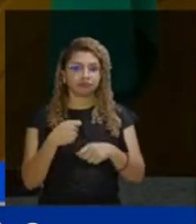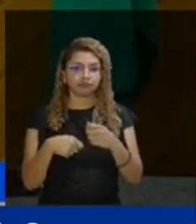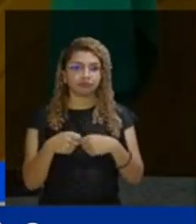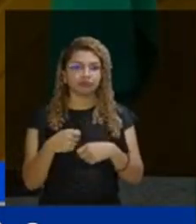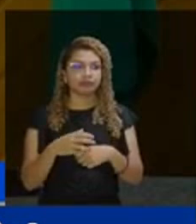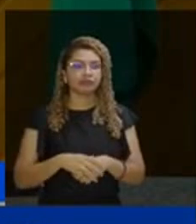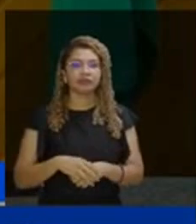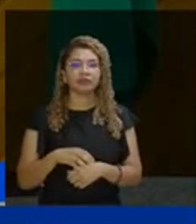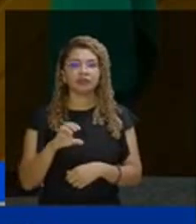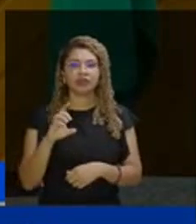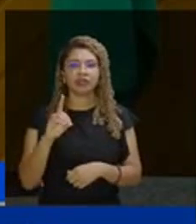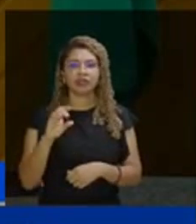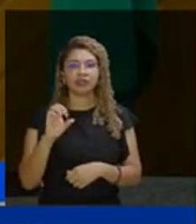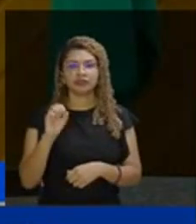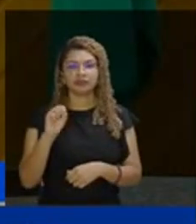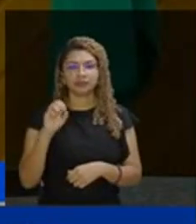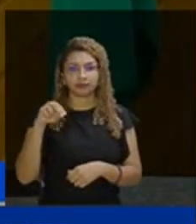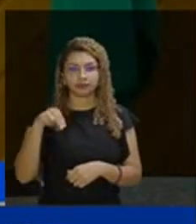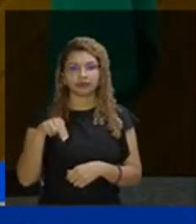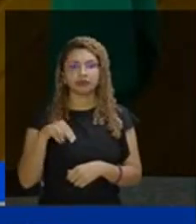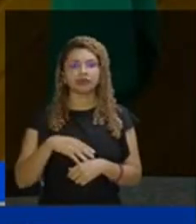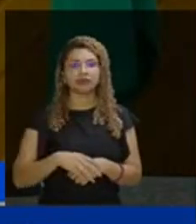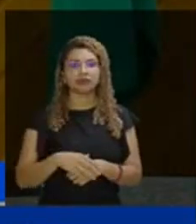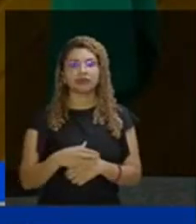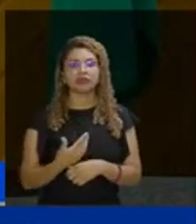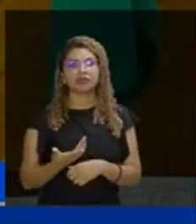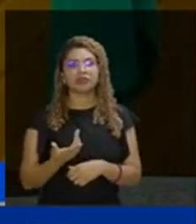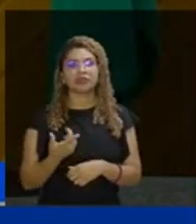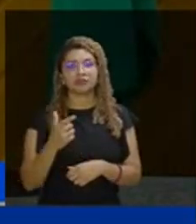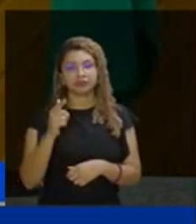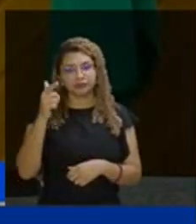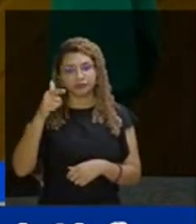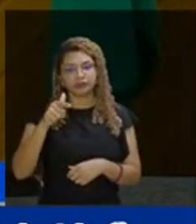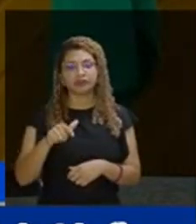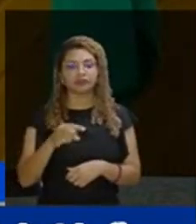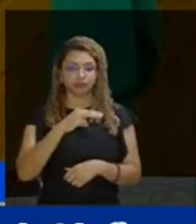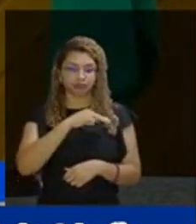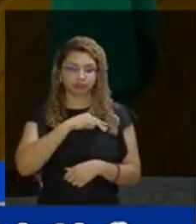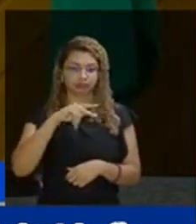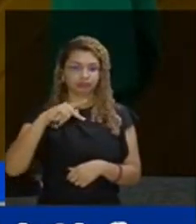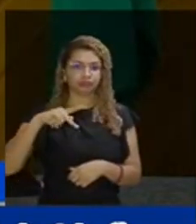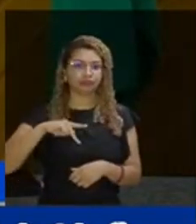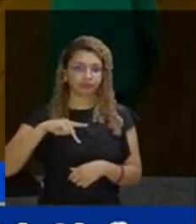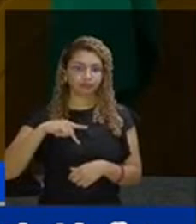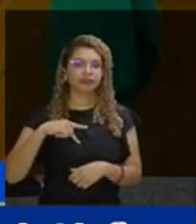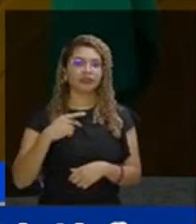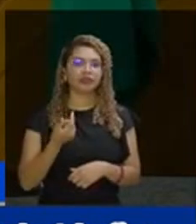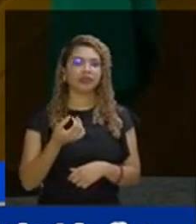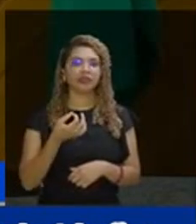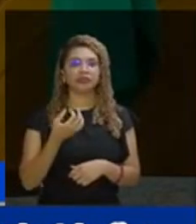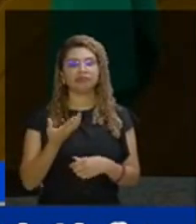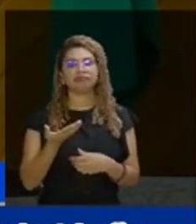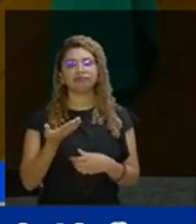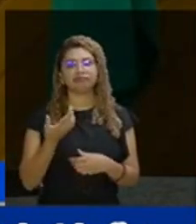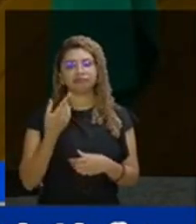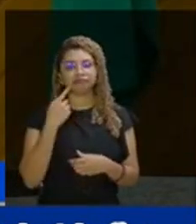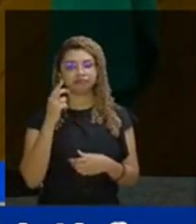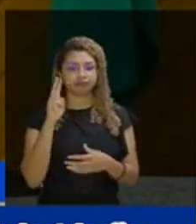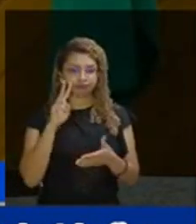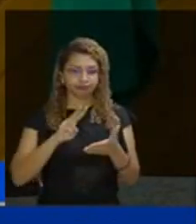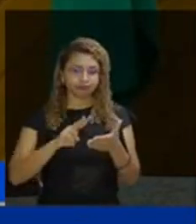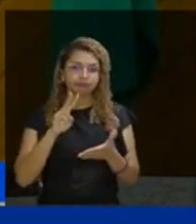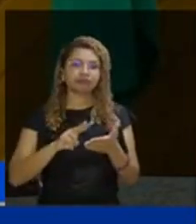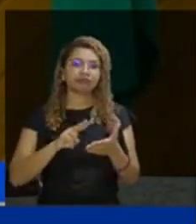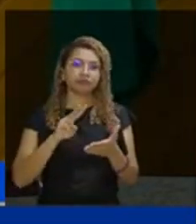É desconfortável, mas, mais uma vez, cabe ao Ministério Público levantar essas questões que se referem à observância